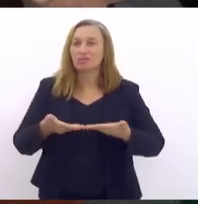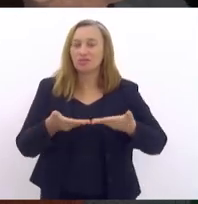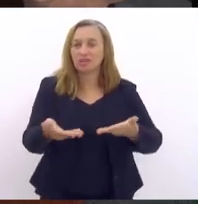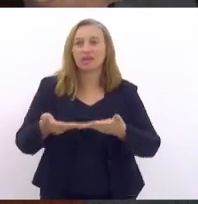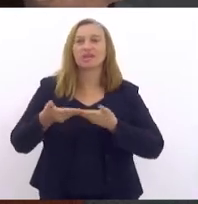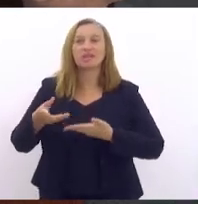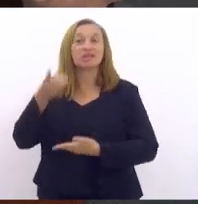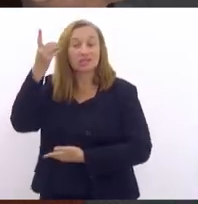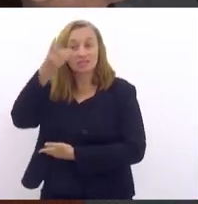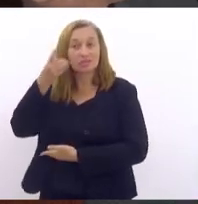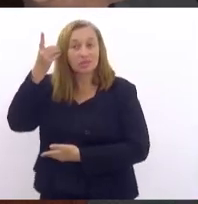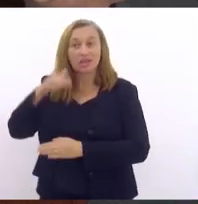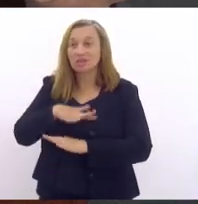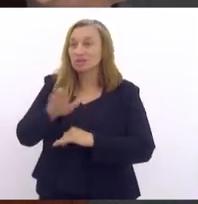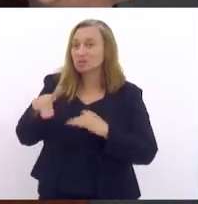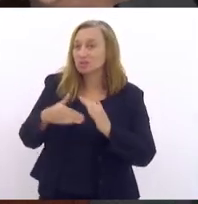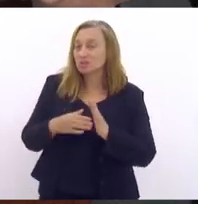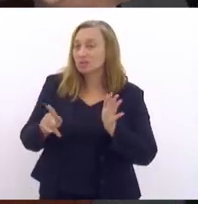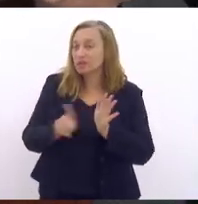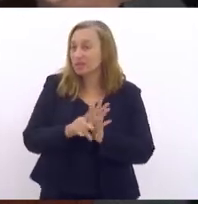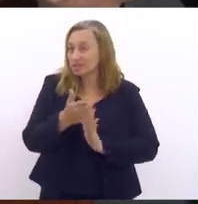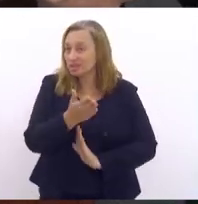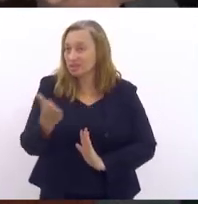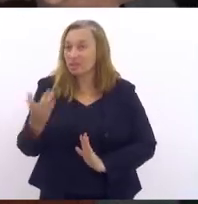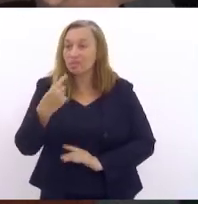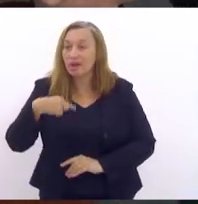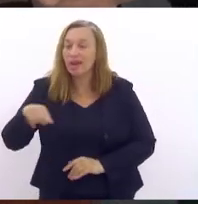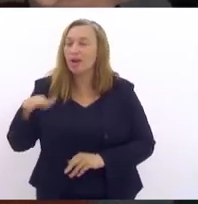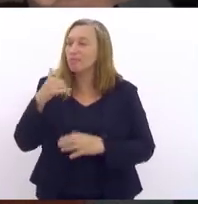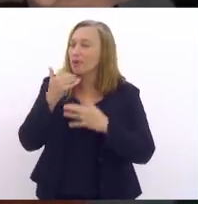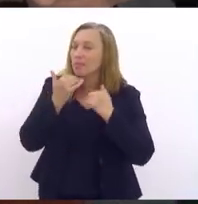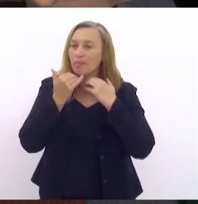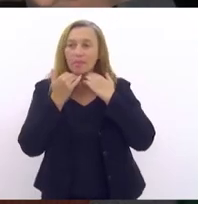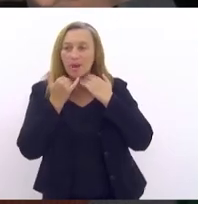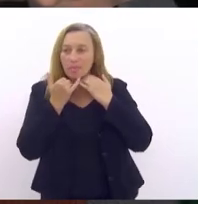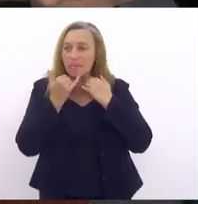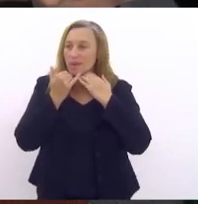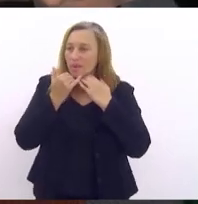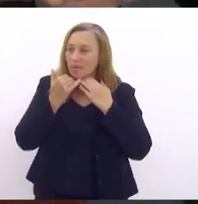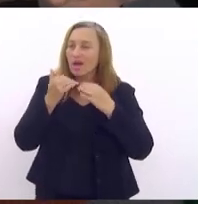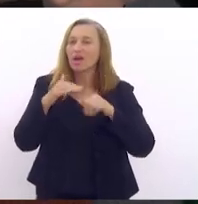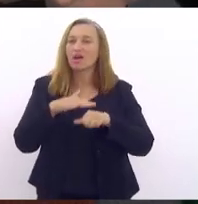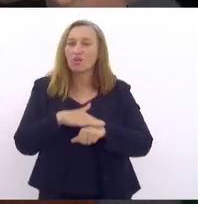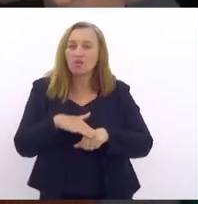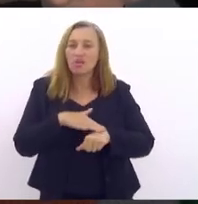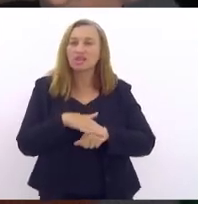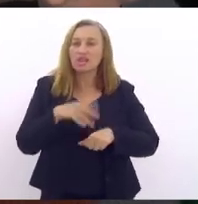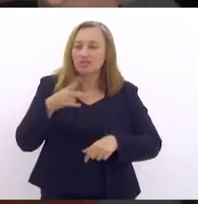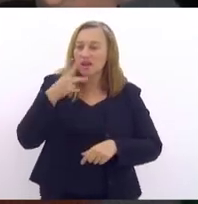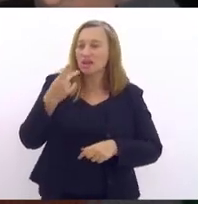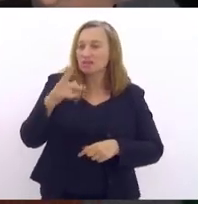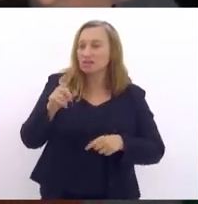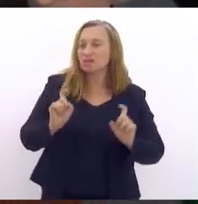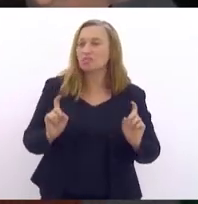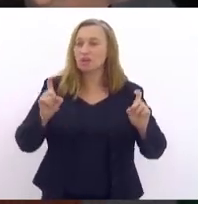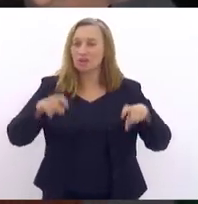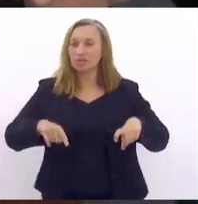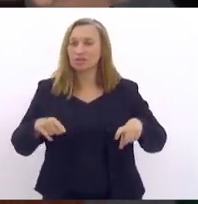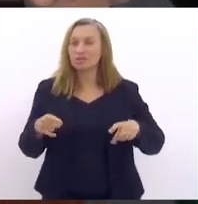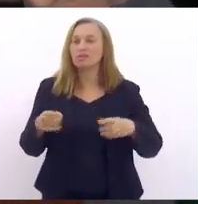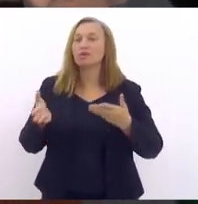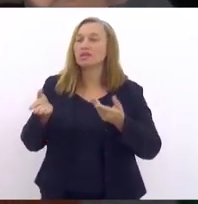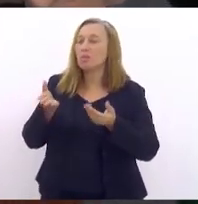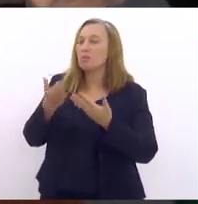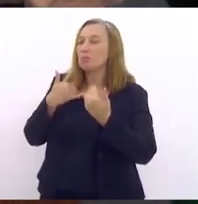os deputados, de todos os deputados, para ir lá bater um papo, fazer a prestação de conta do seu mandato, bater